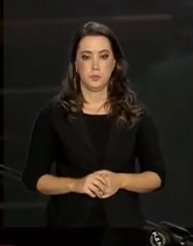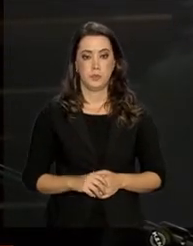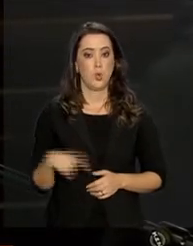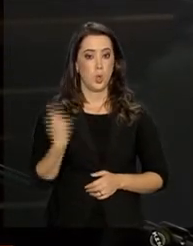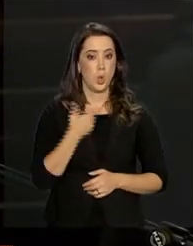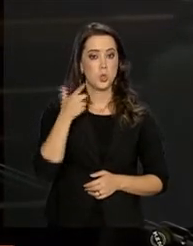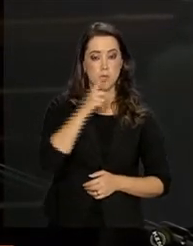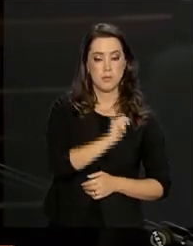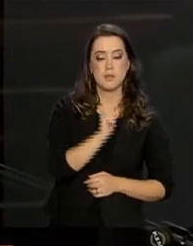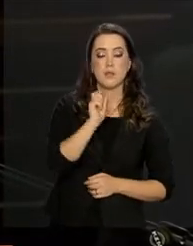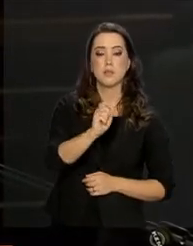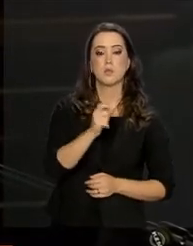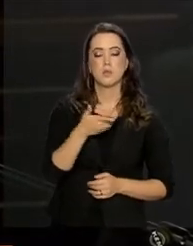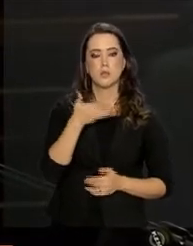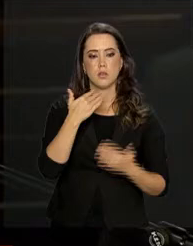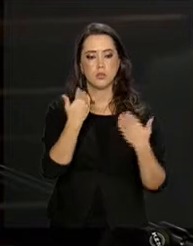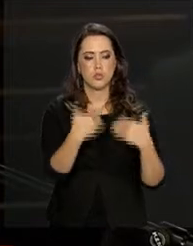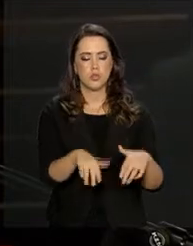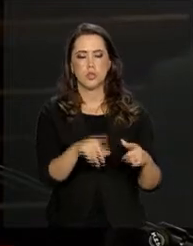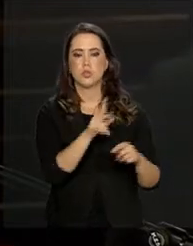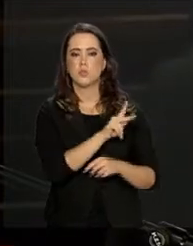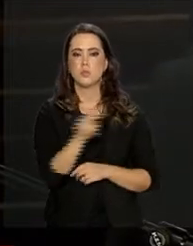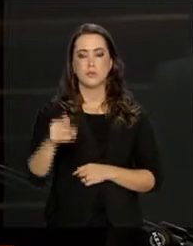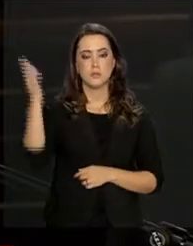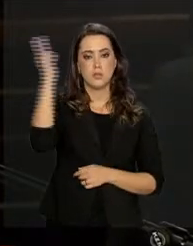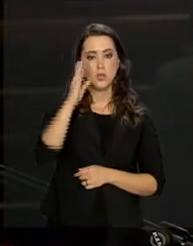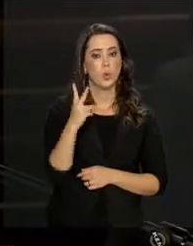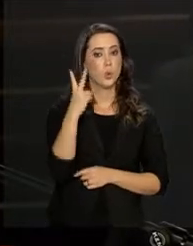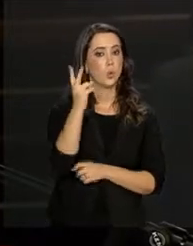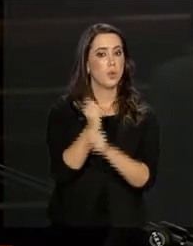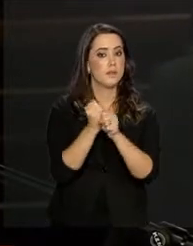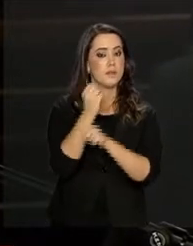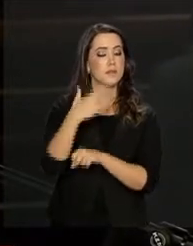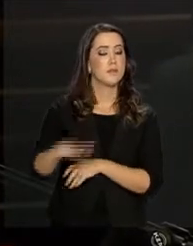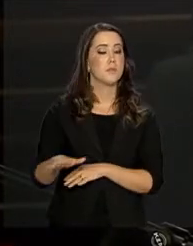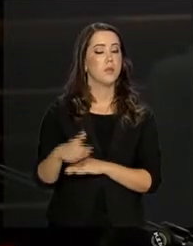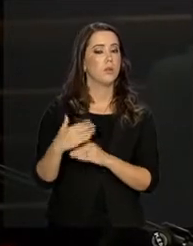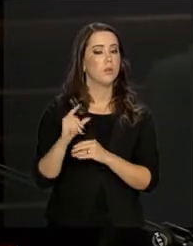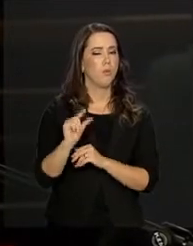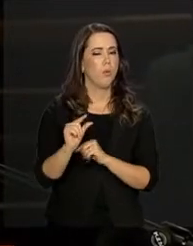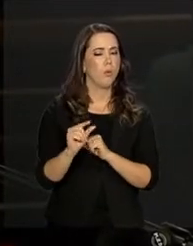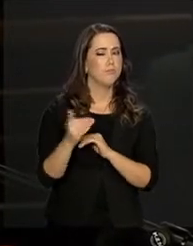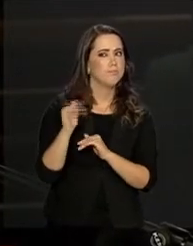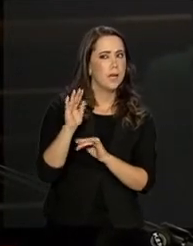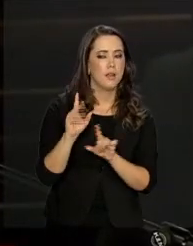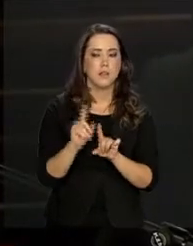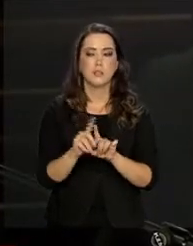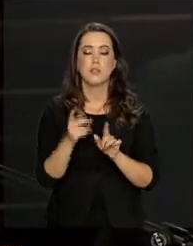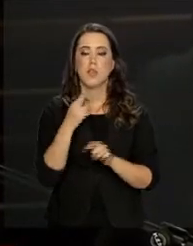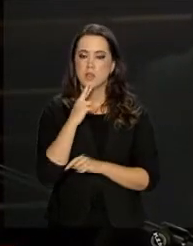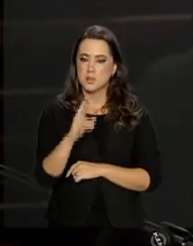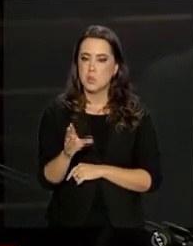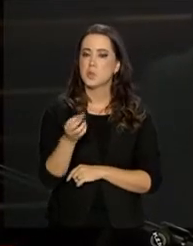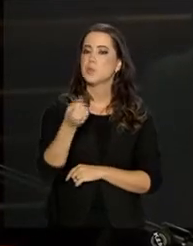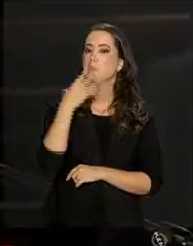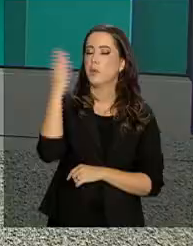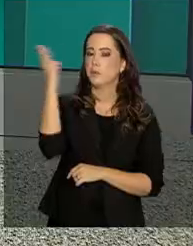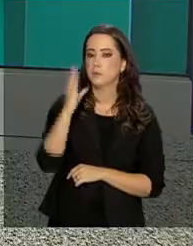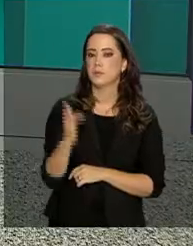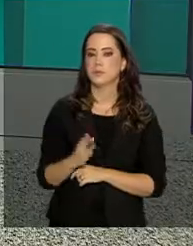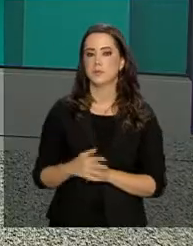nesta gestão, à frente da presidência da República, em 2 anos e meio, pouco mais, produzir resultados benéficos ao